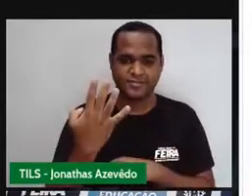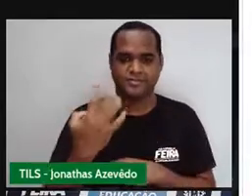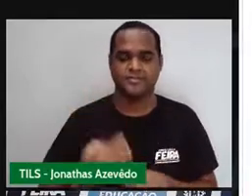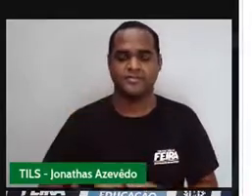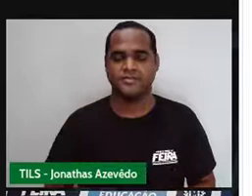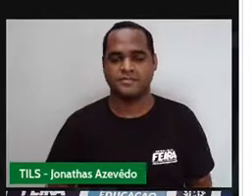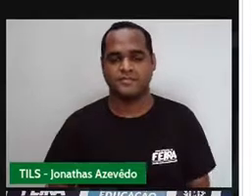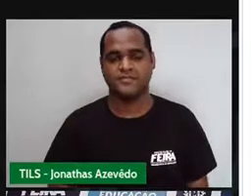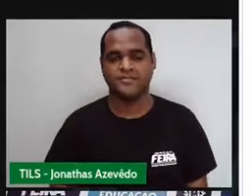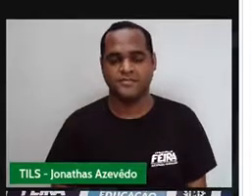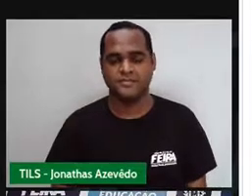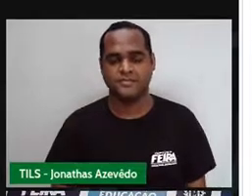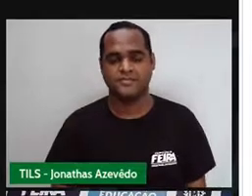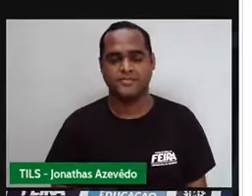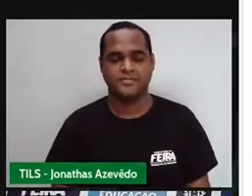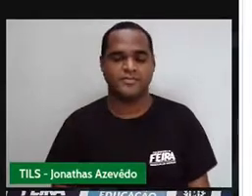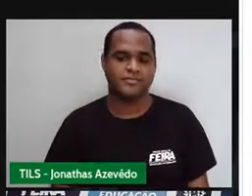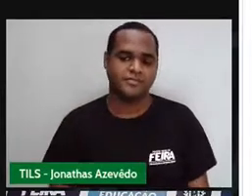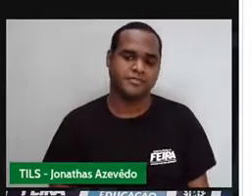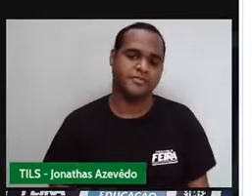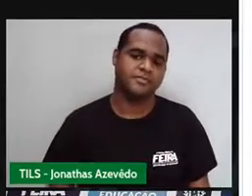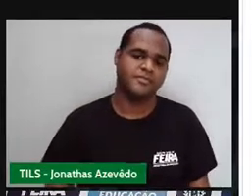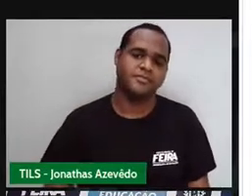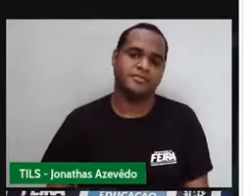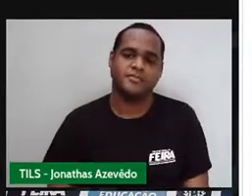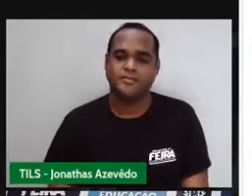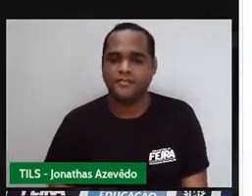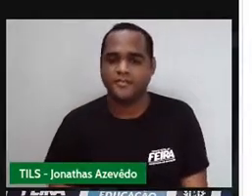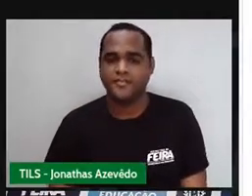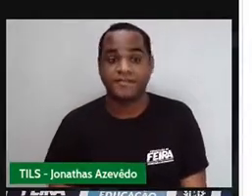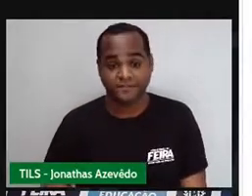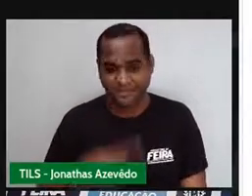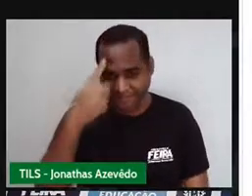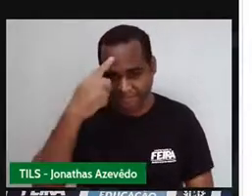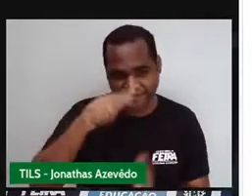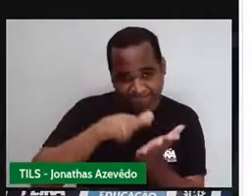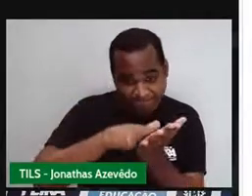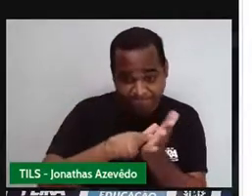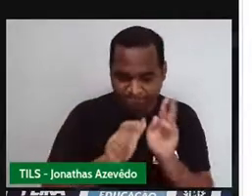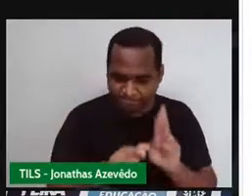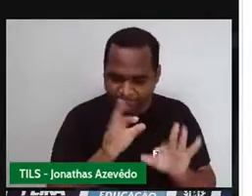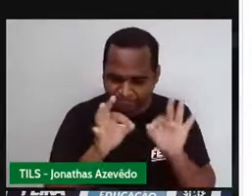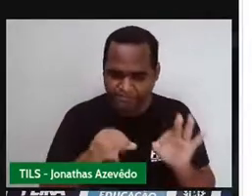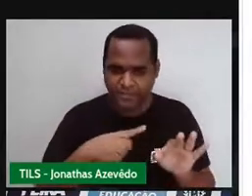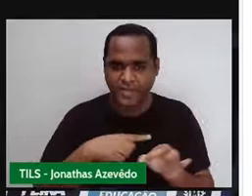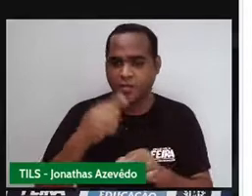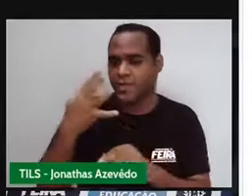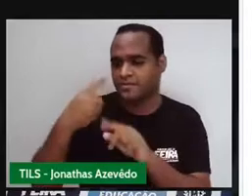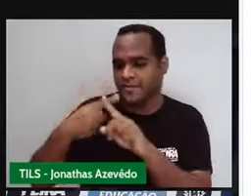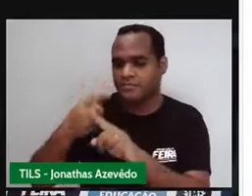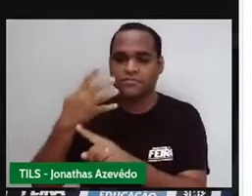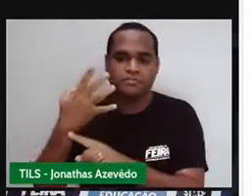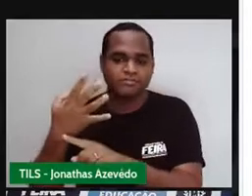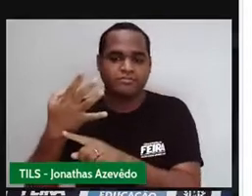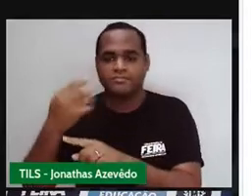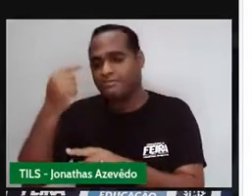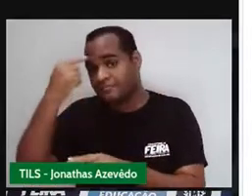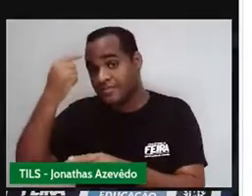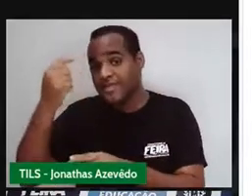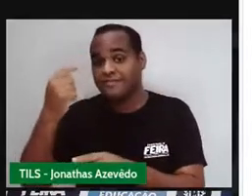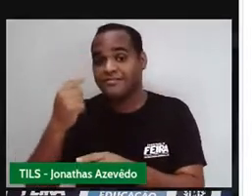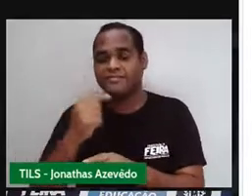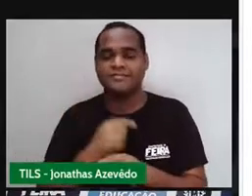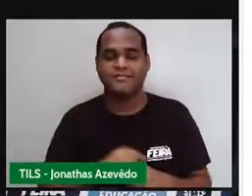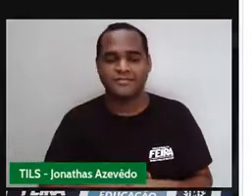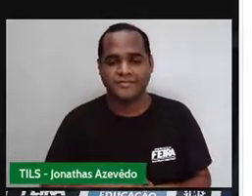quatro metros é tão fazendo aí agora rascunhando aquela continha quatro vezes quatro não